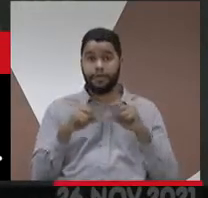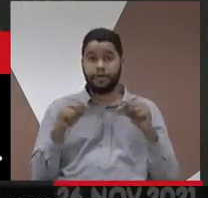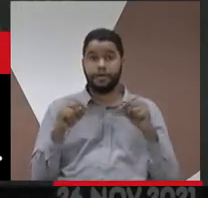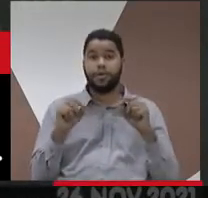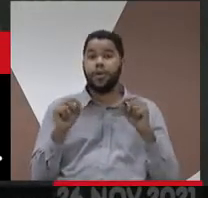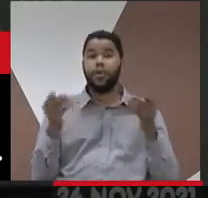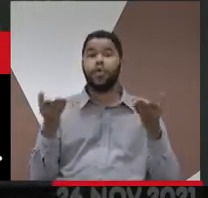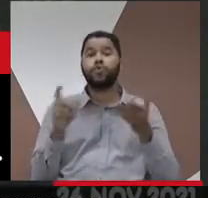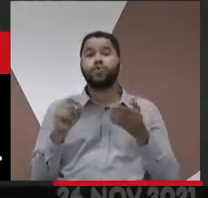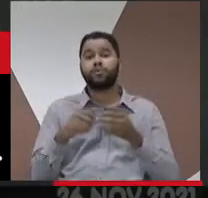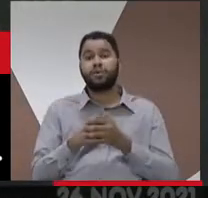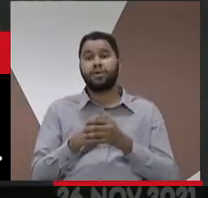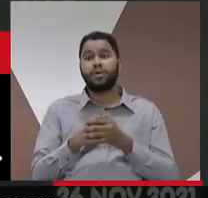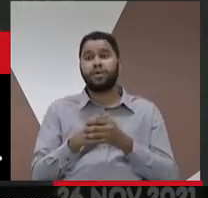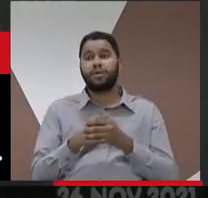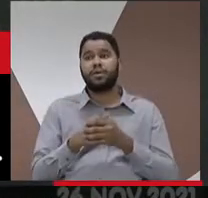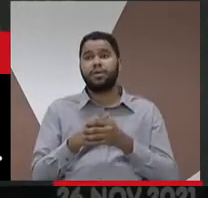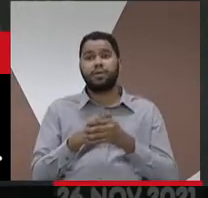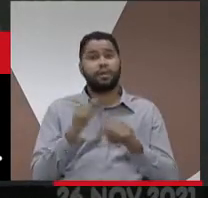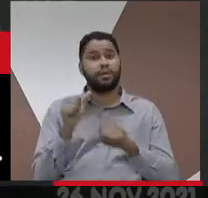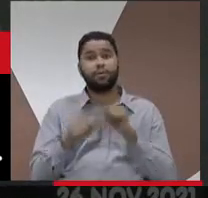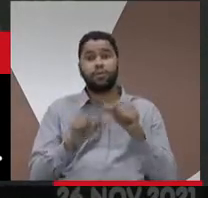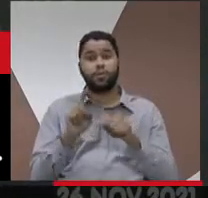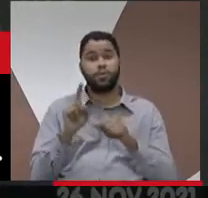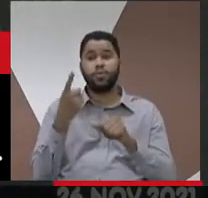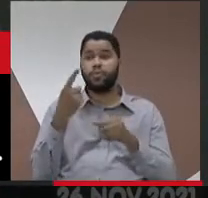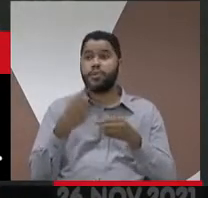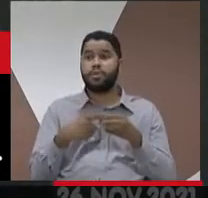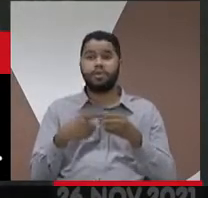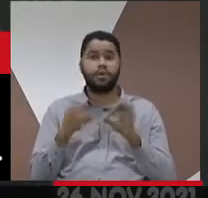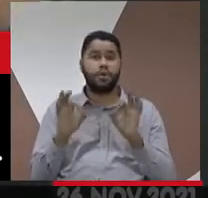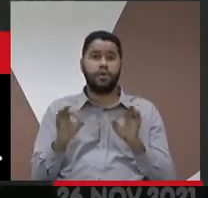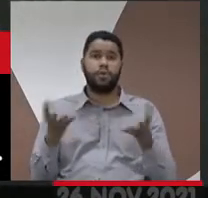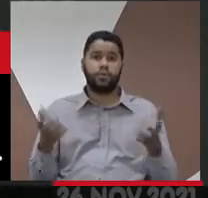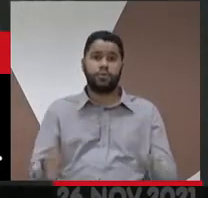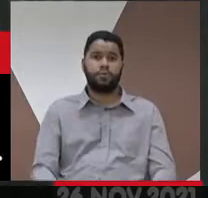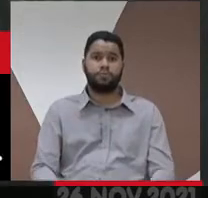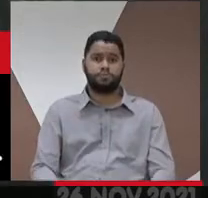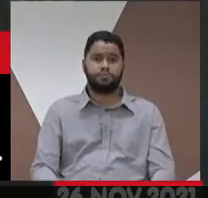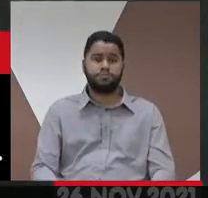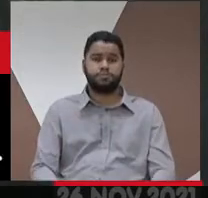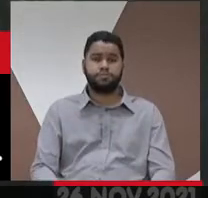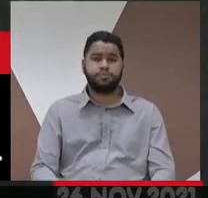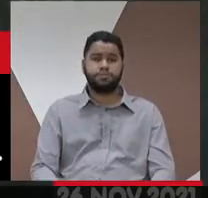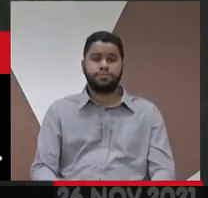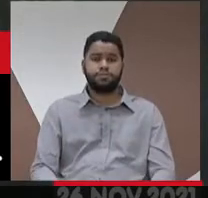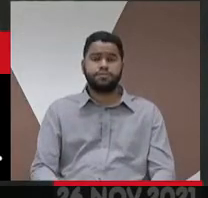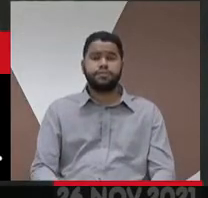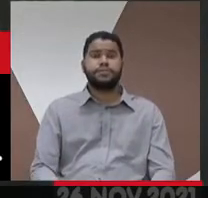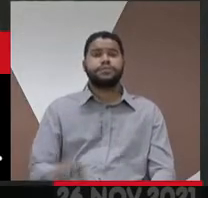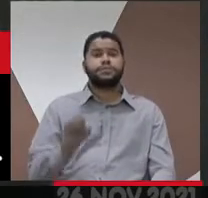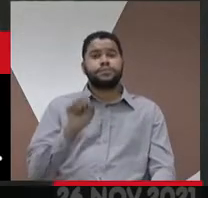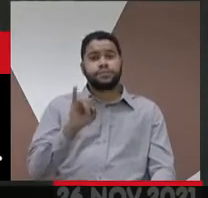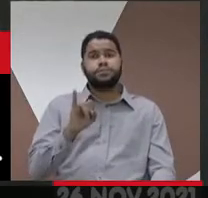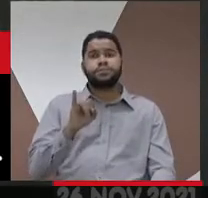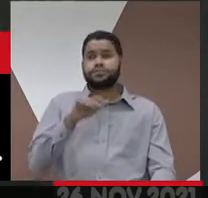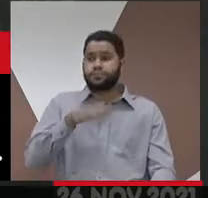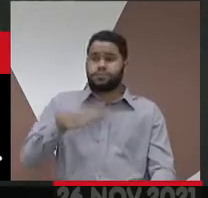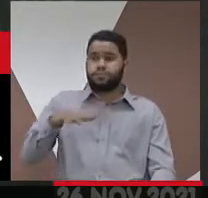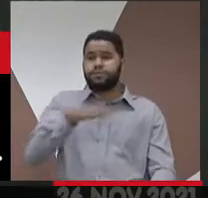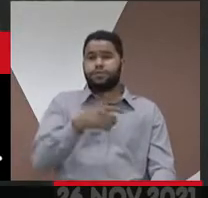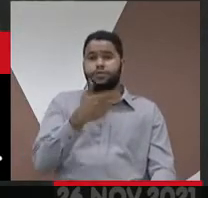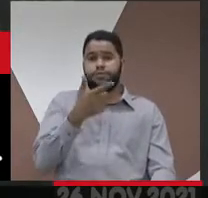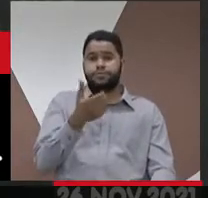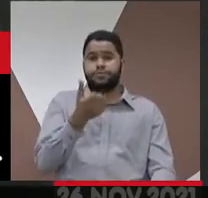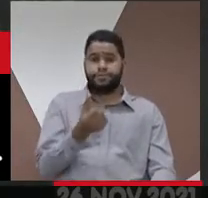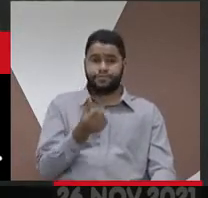fez hoje? Está se transformando numa cidade só. É óbvio, se ao redor dos 26 quilômetros